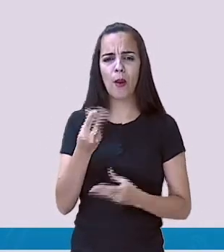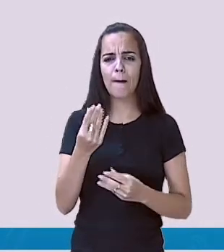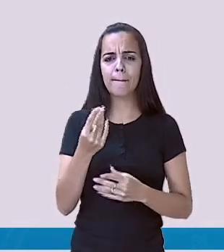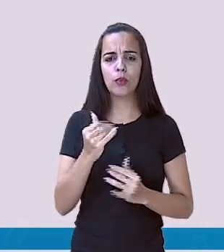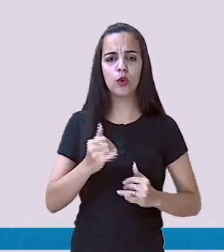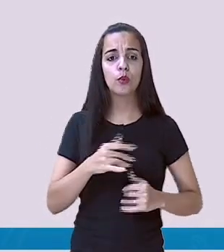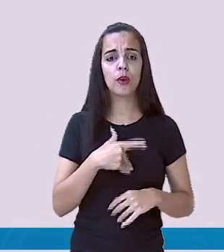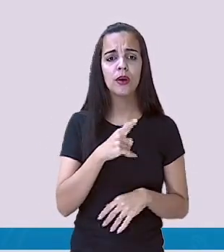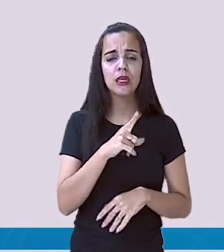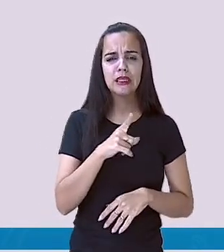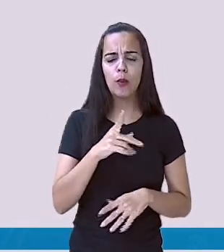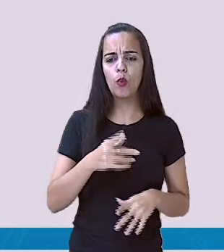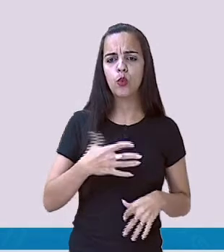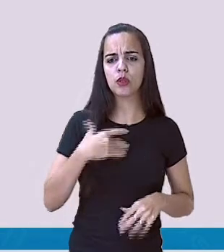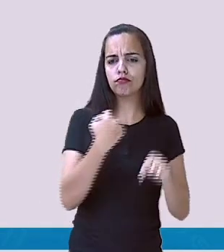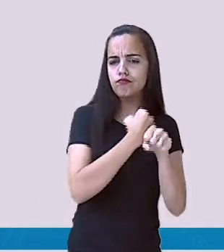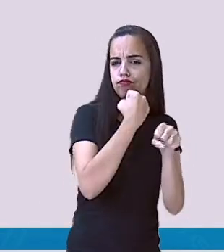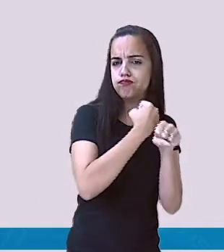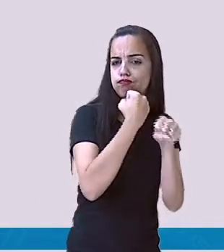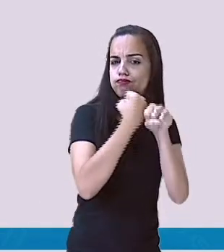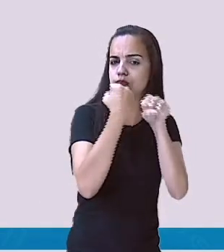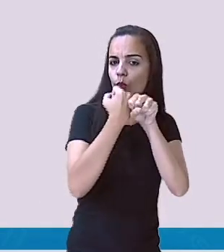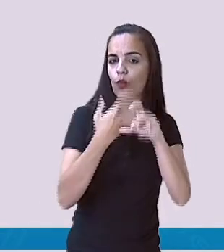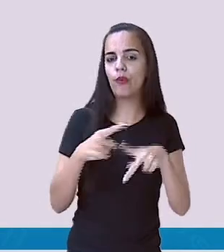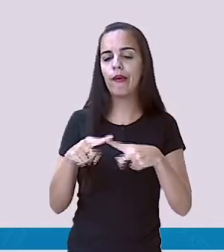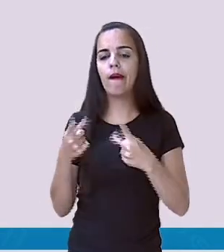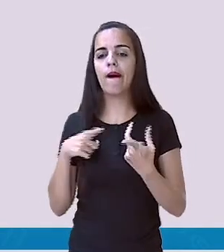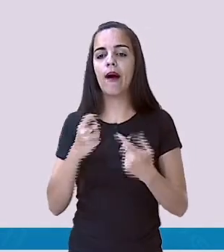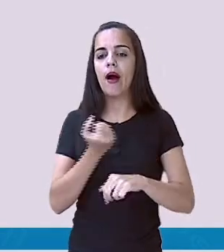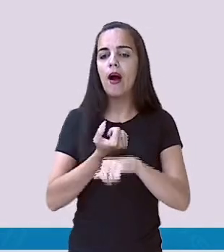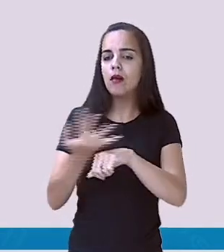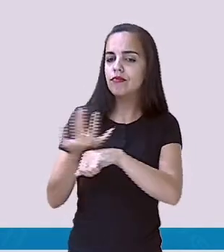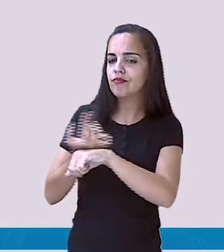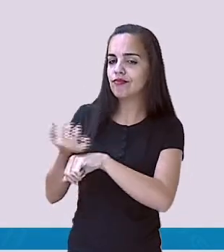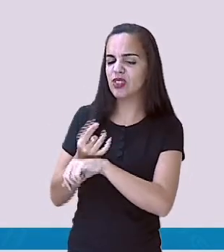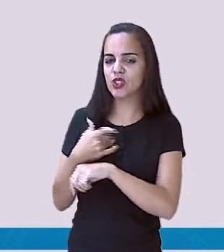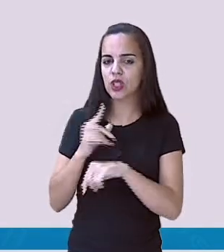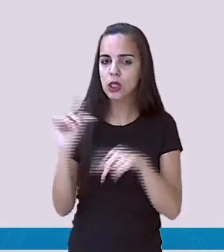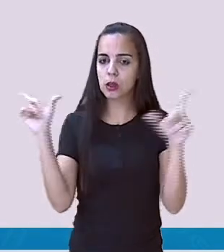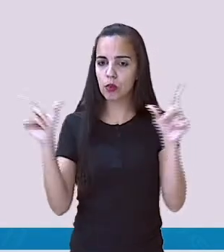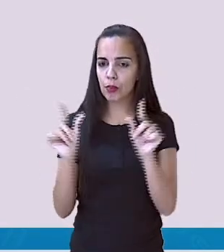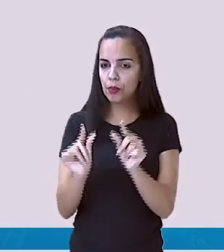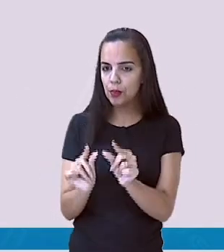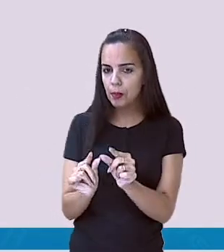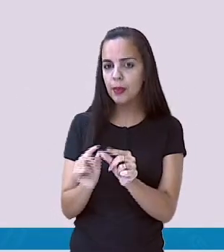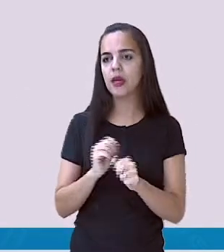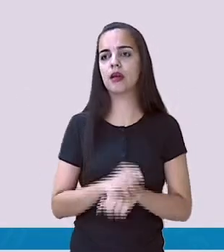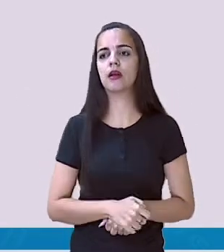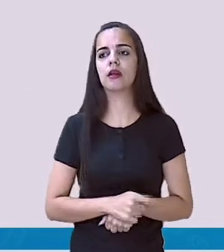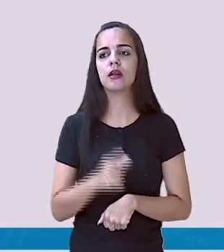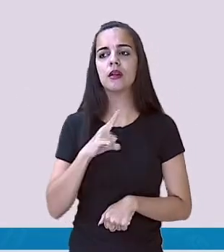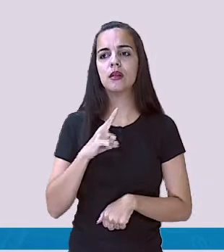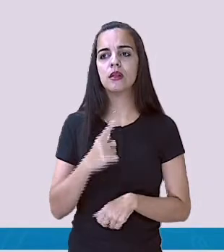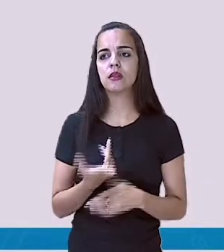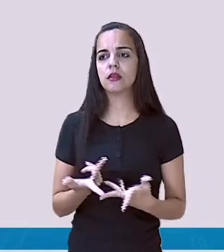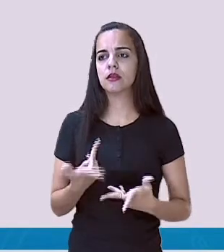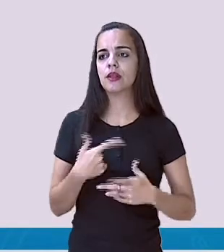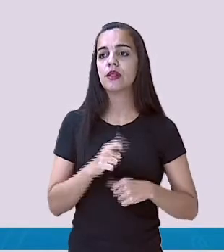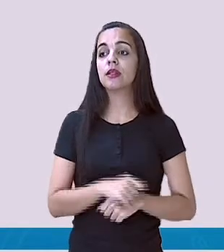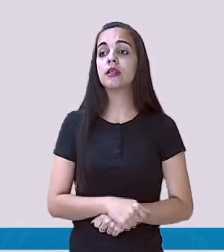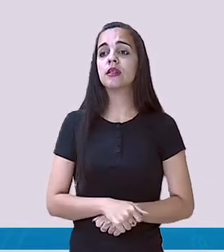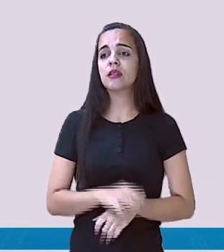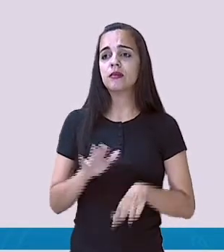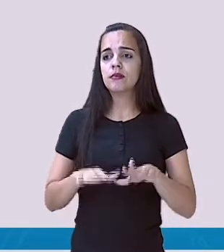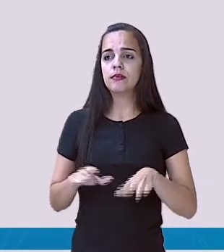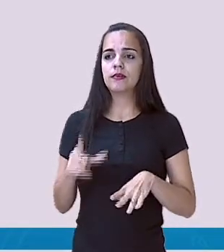pouca vegetação. A gente vê muitas ruas asfaltadas. Então, o que acontece? São paisagens completamente